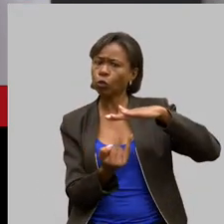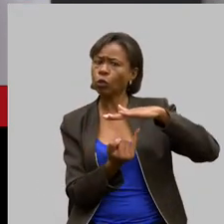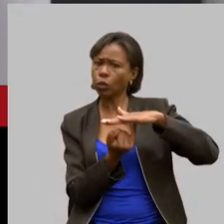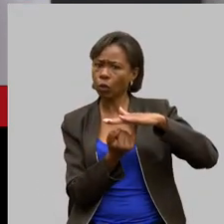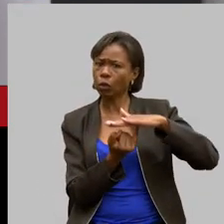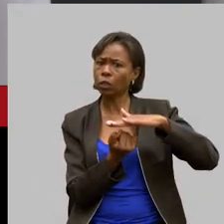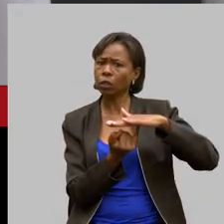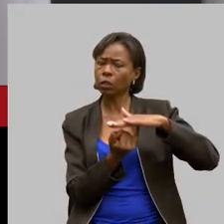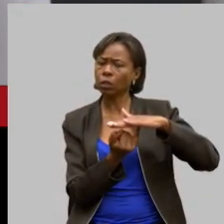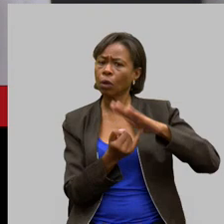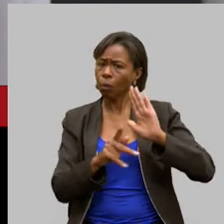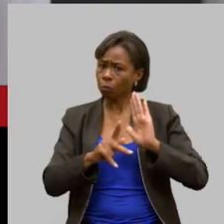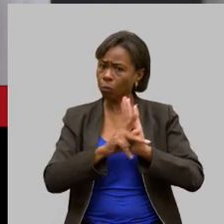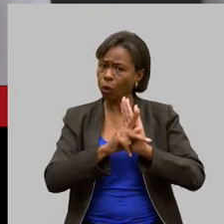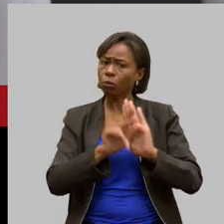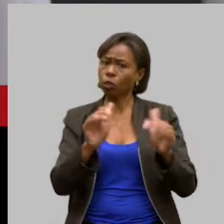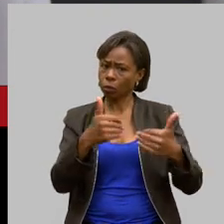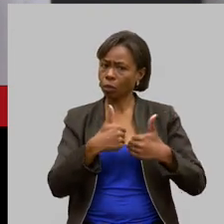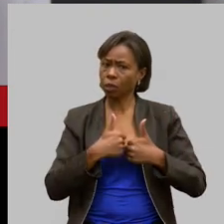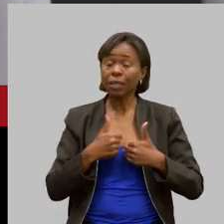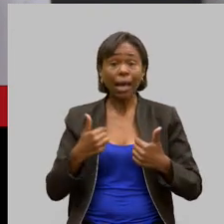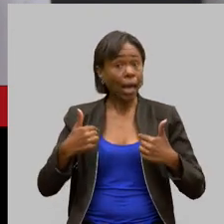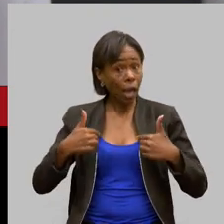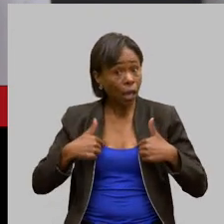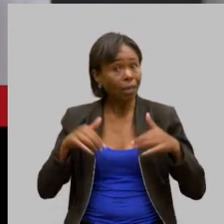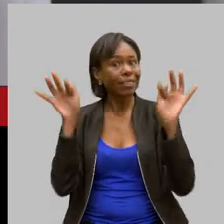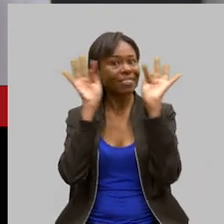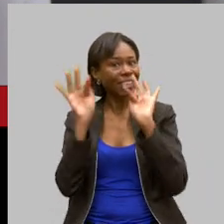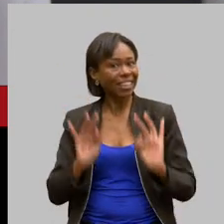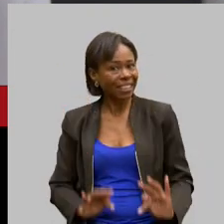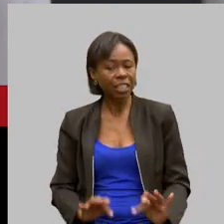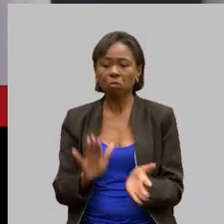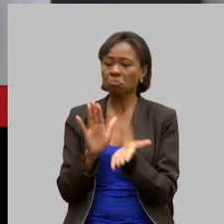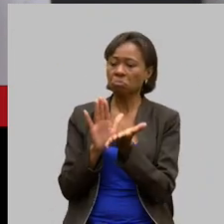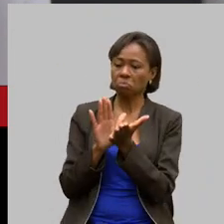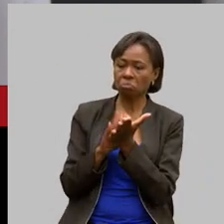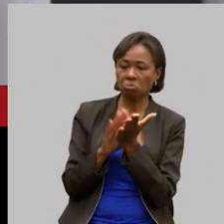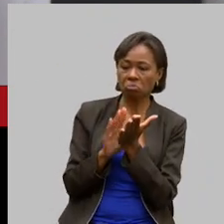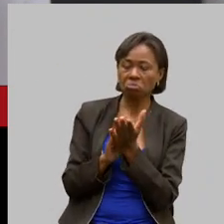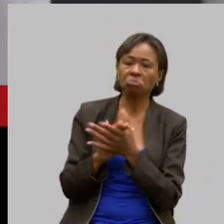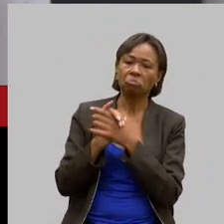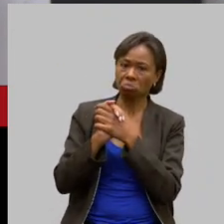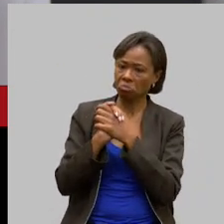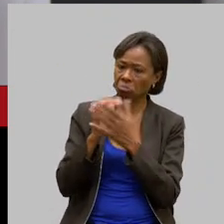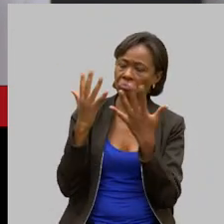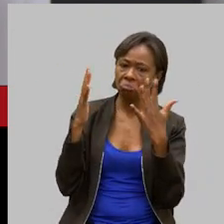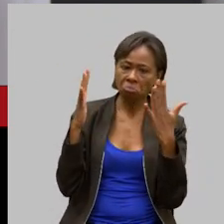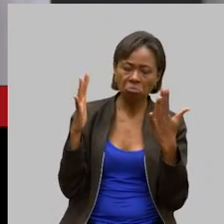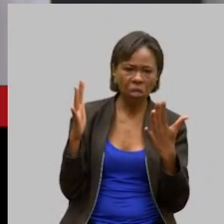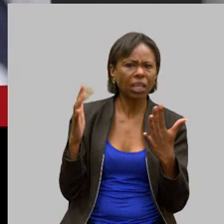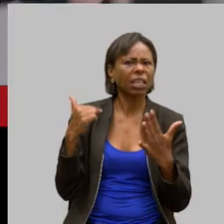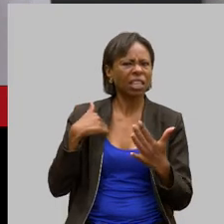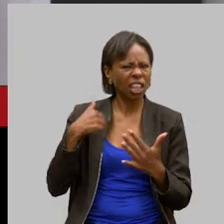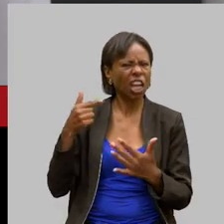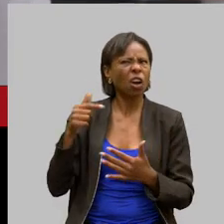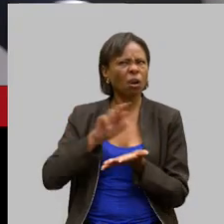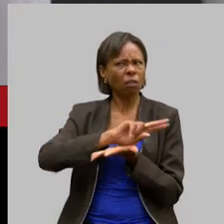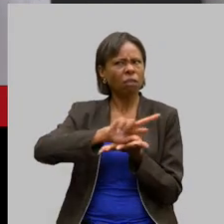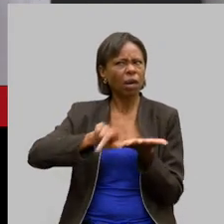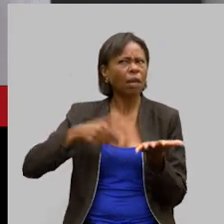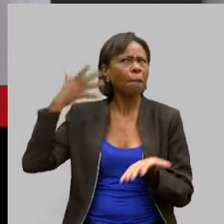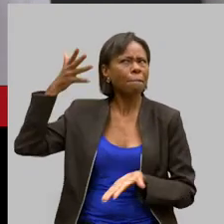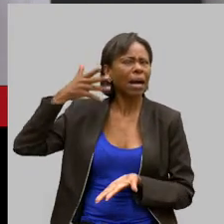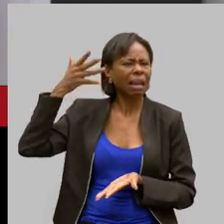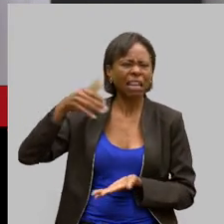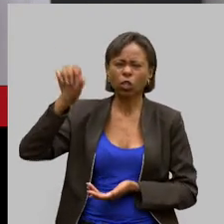né eu fiquei muito feliz bati Palma né eu fiz já várias palestras desde lado do Sul até